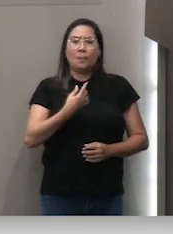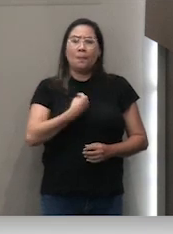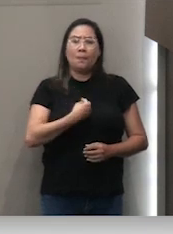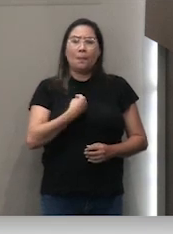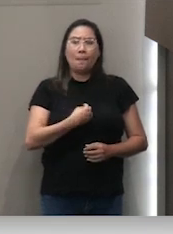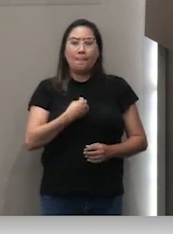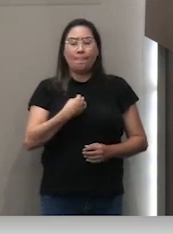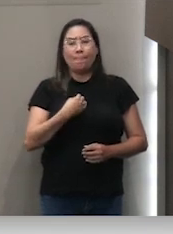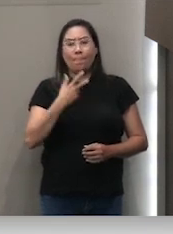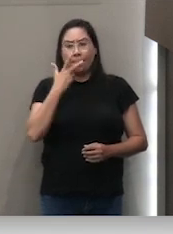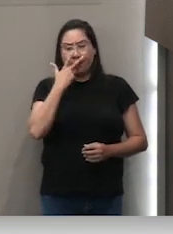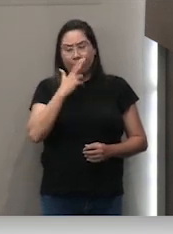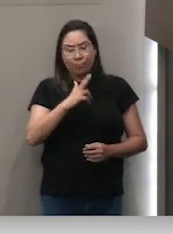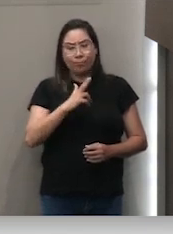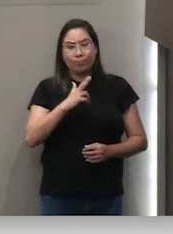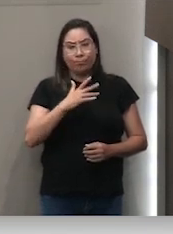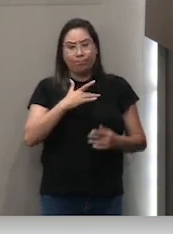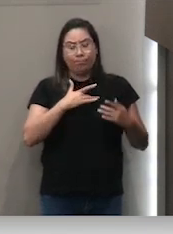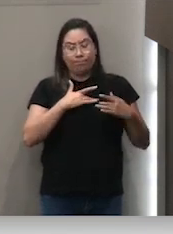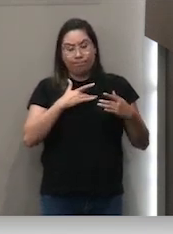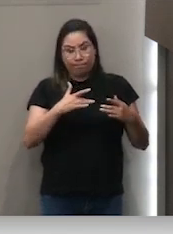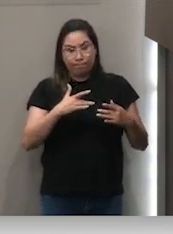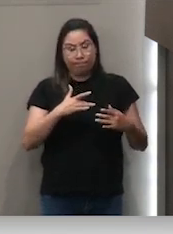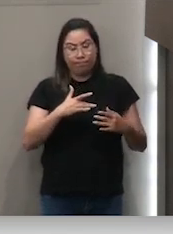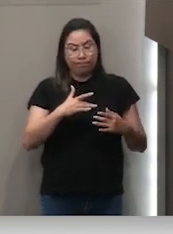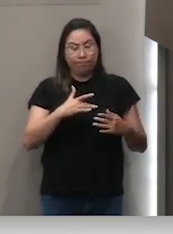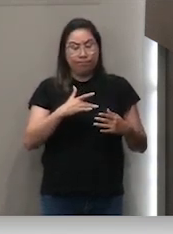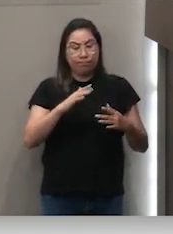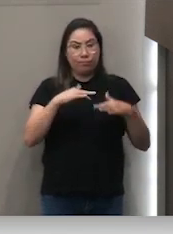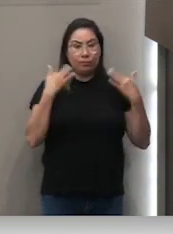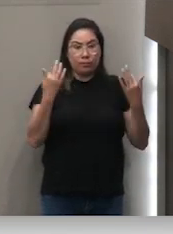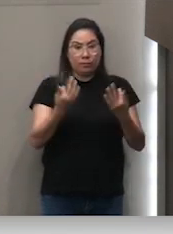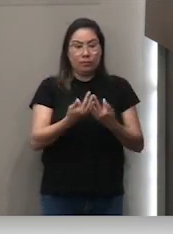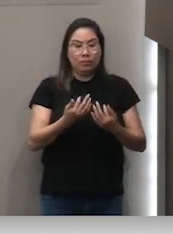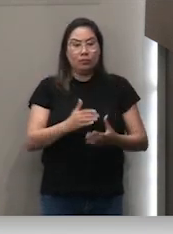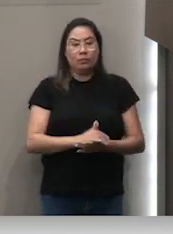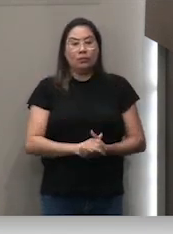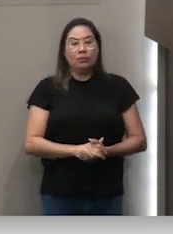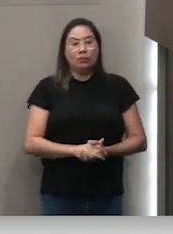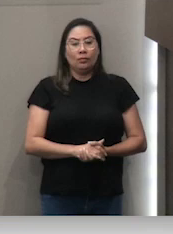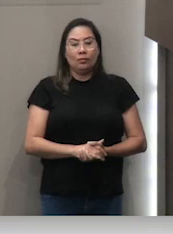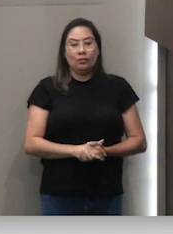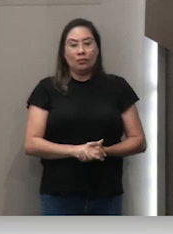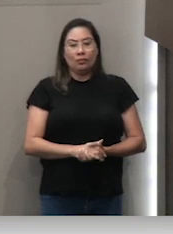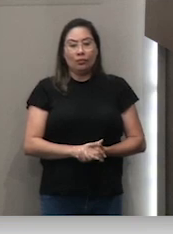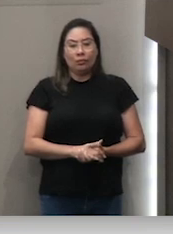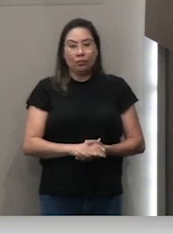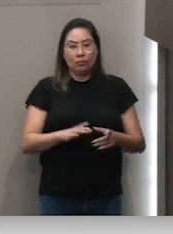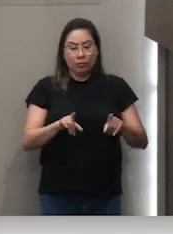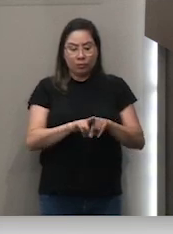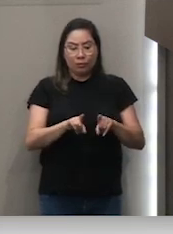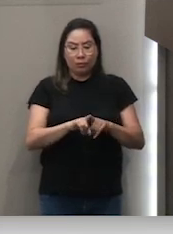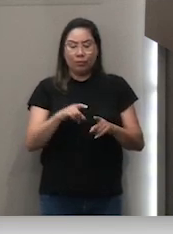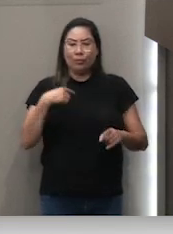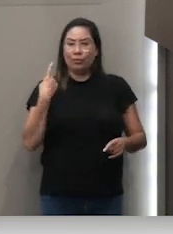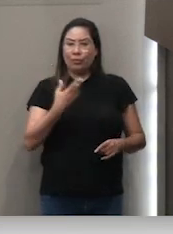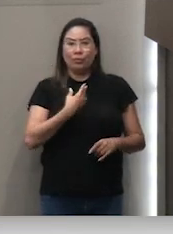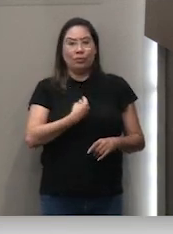sendo solidário, acima de tudo, com os familiares, né, desse pequeno anjo. E aqui, de fato, a gente não